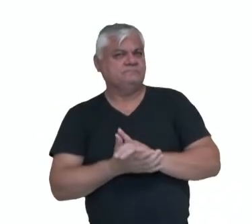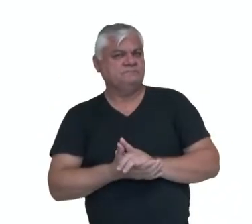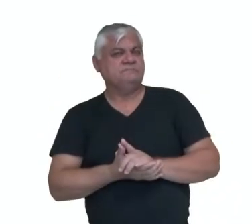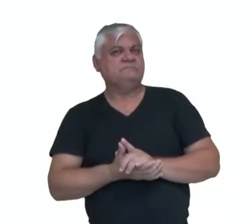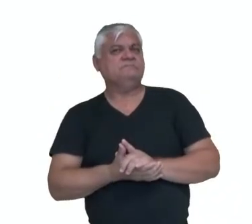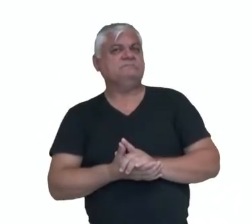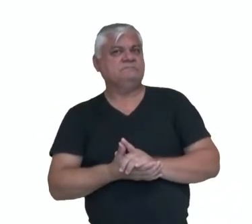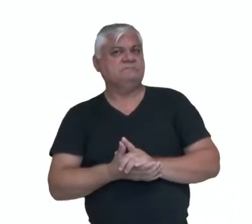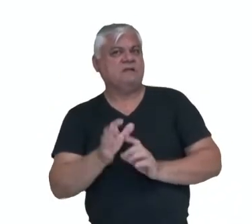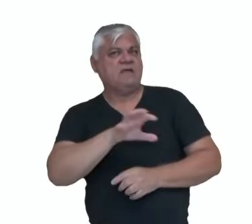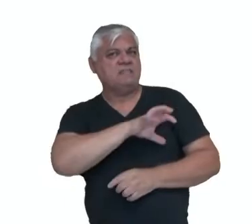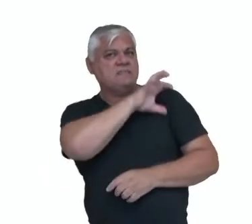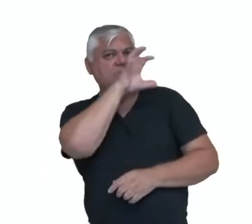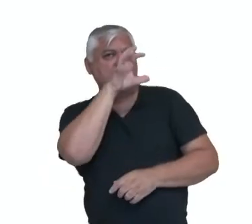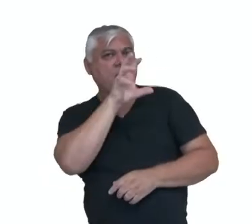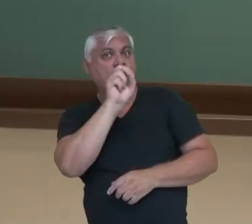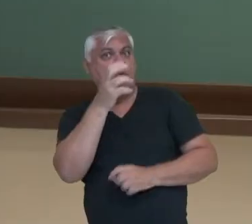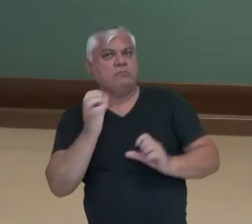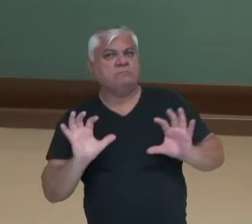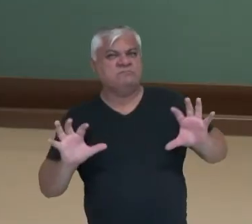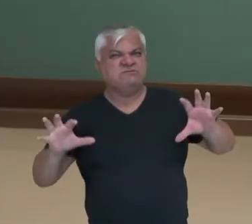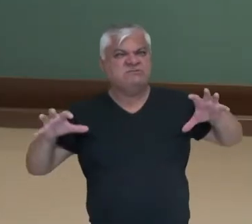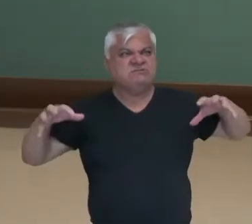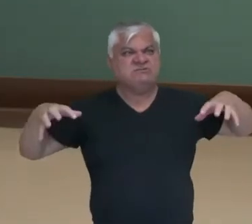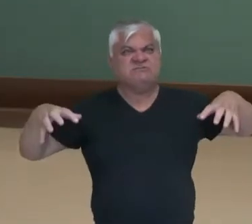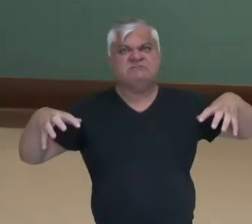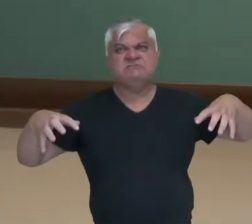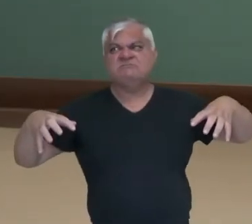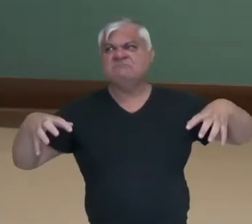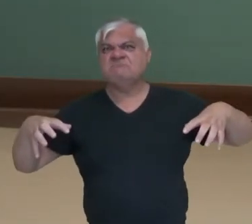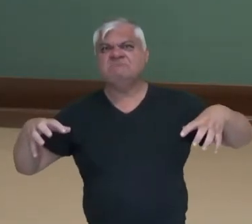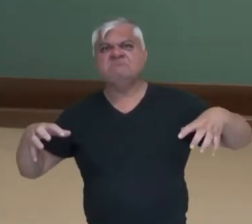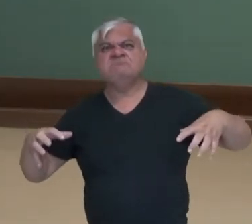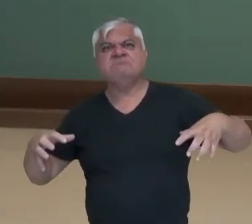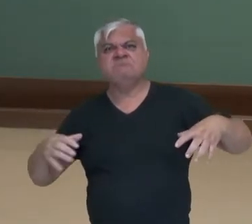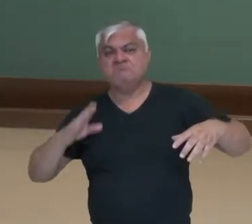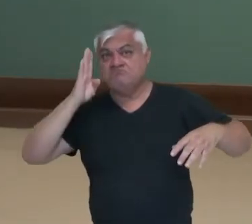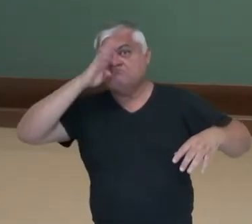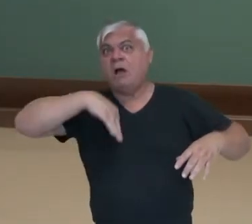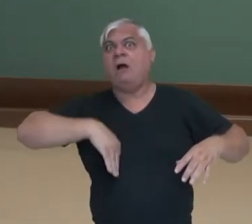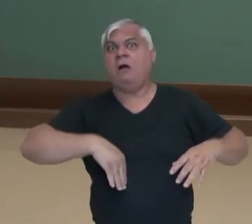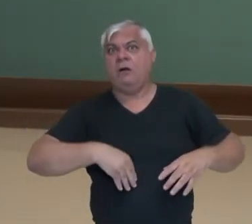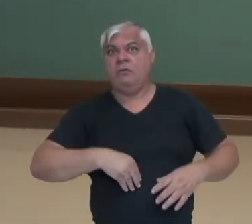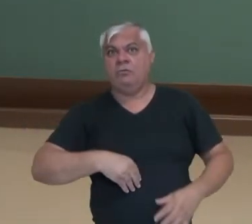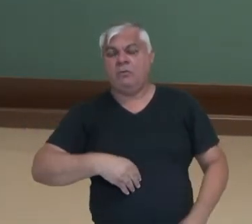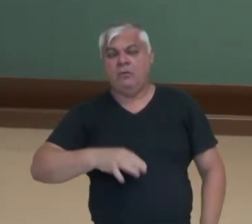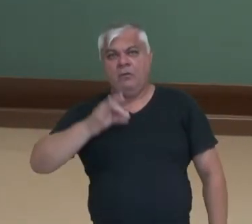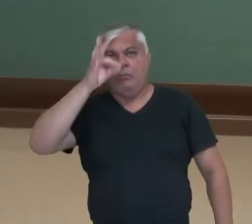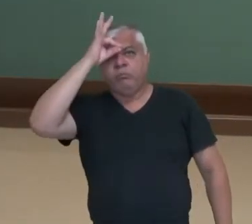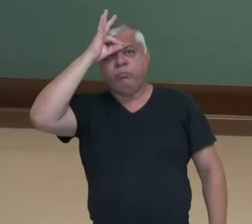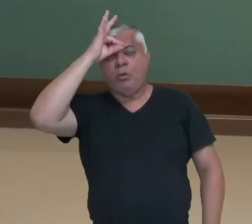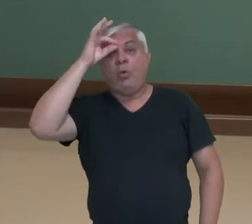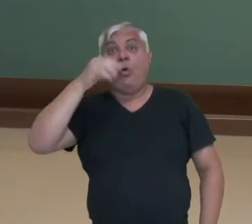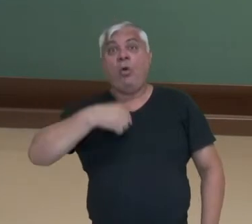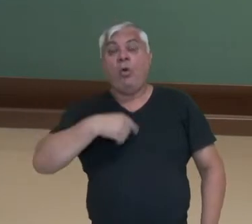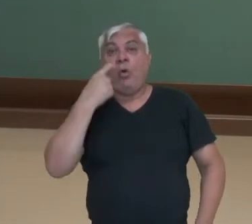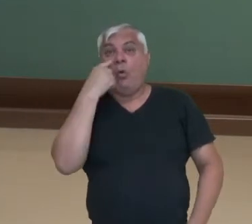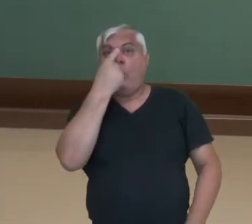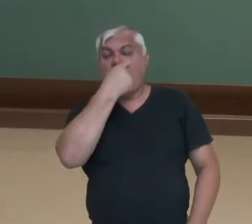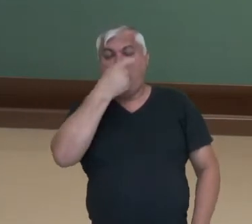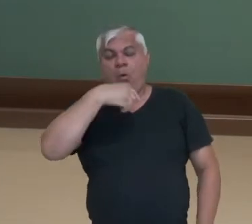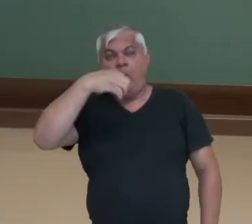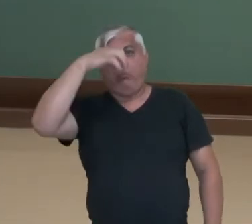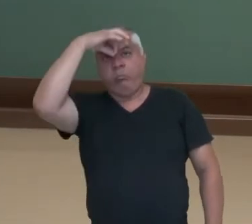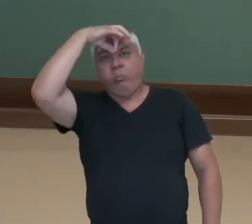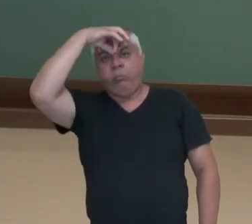o animal ou monstro, melhor dizendo, né? Como os ciclopes, né? Monstros com um zóio só na cabeça, né? E a famosa história